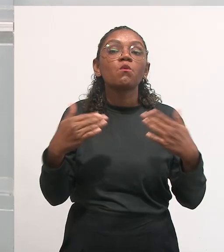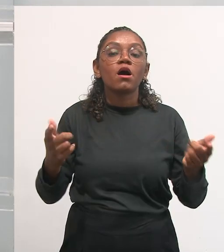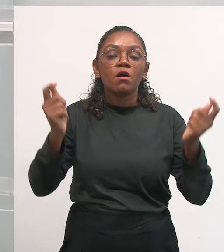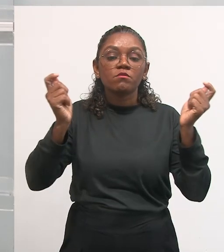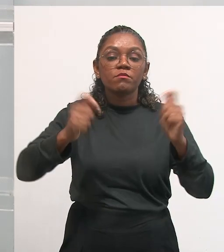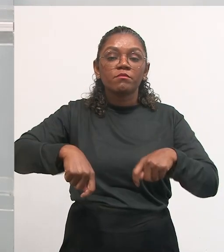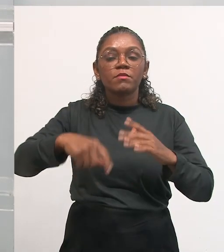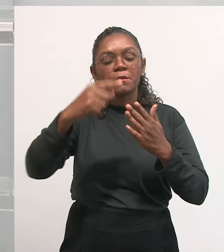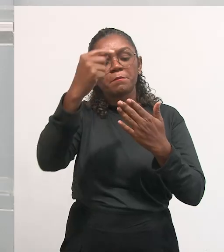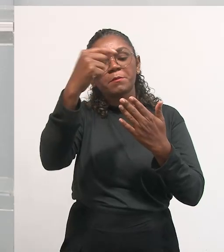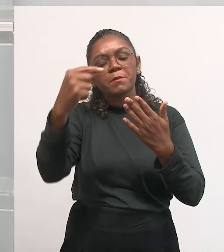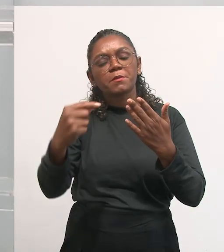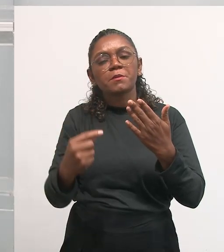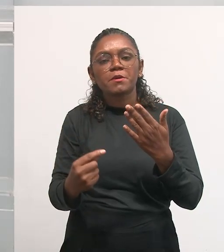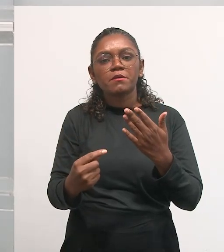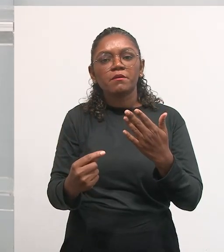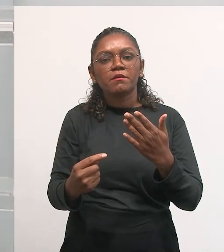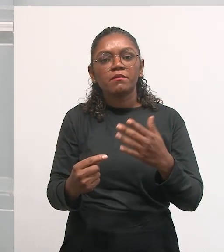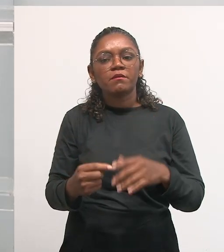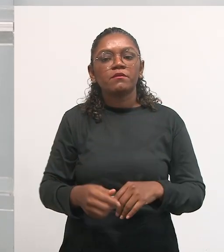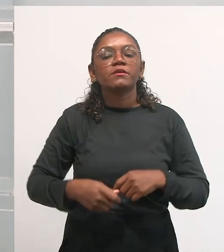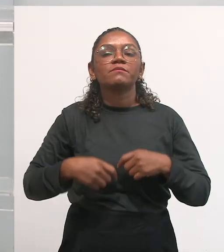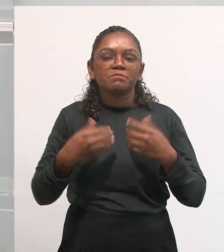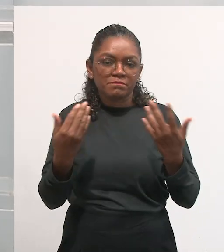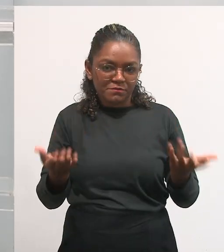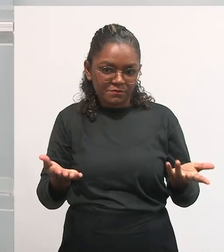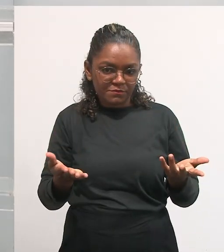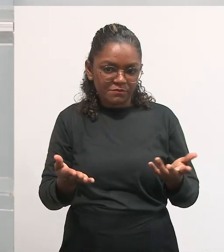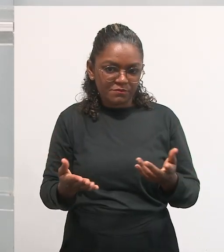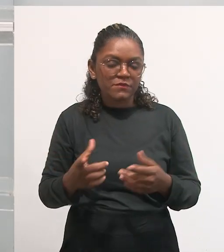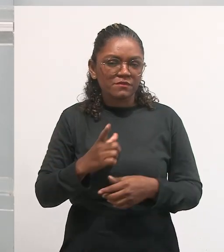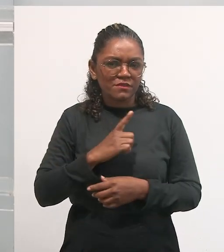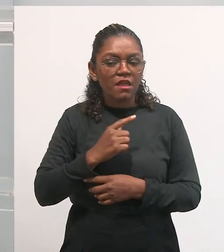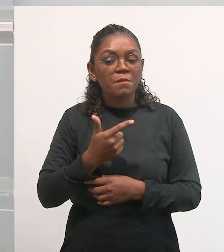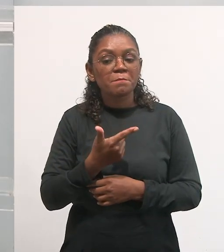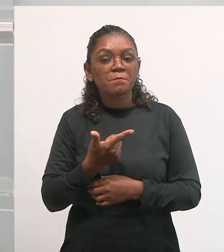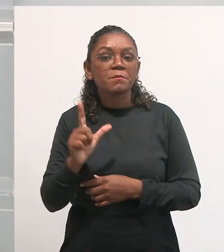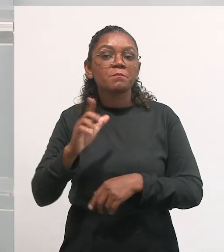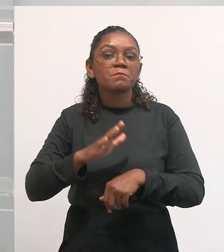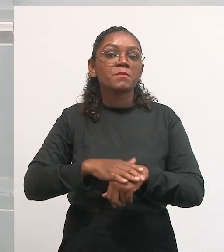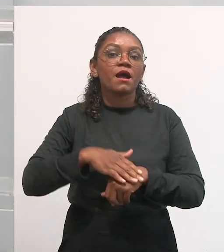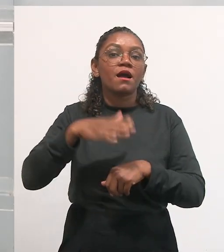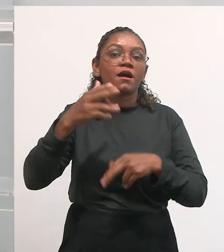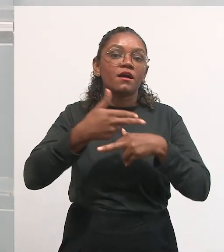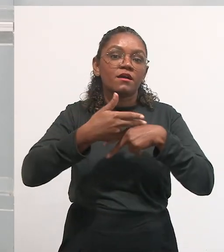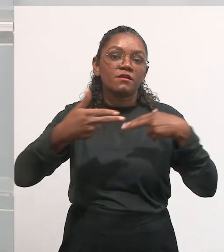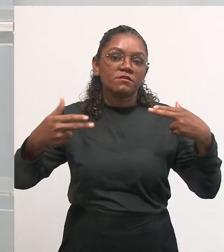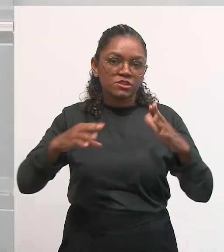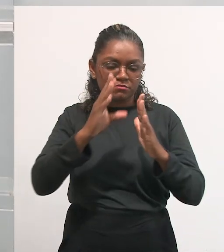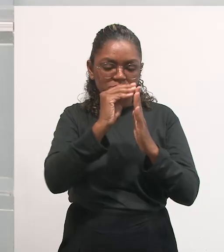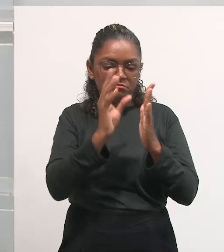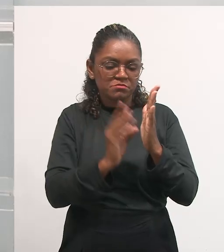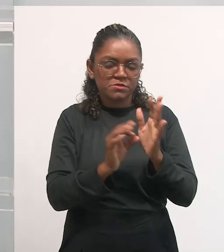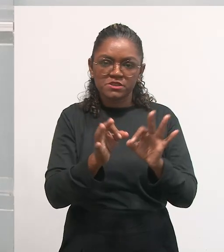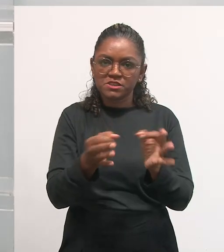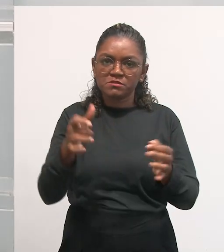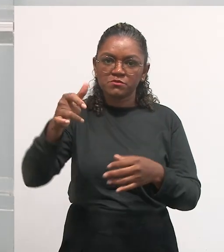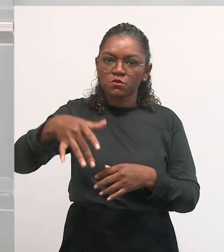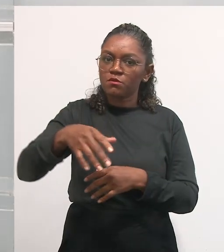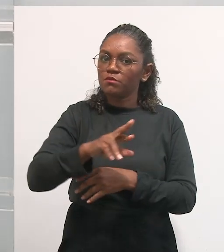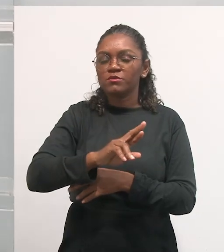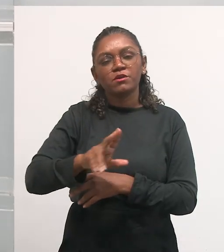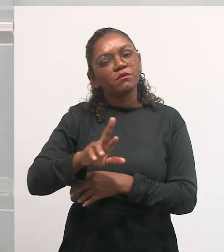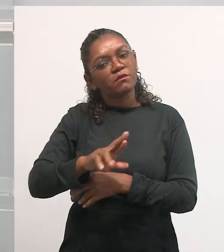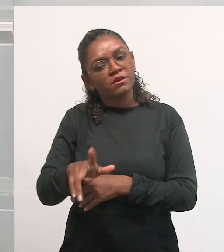eh ele ele é mais vivo do que essa lista de conteúdos do que ah olha na no primeiro ano